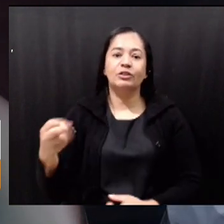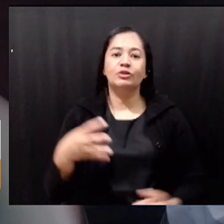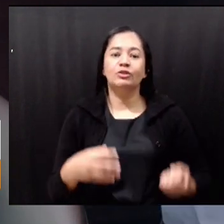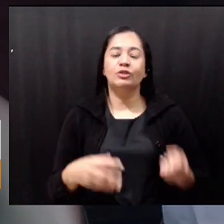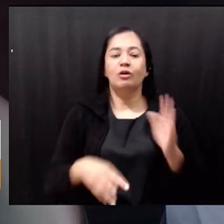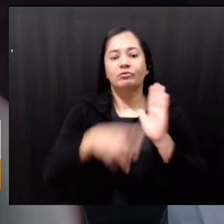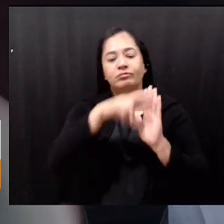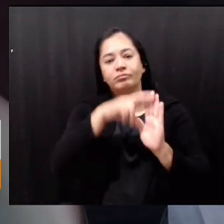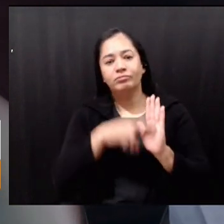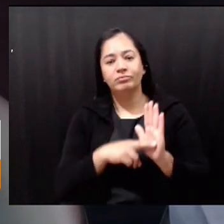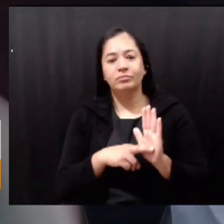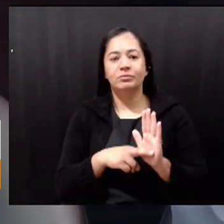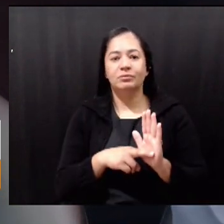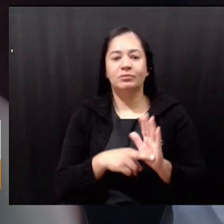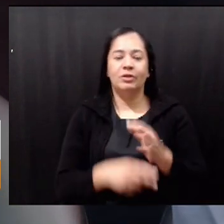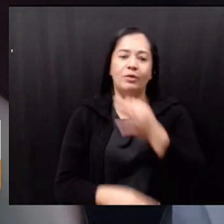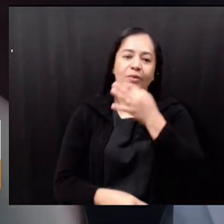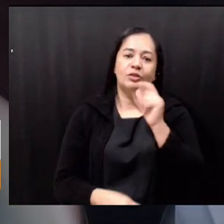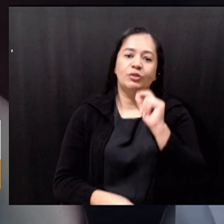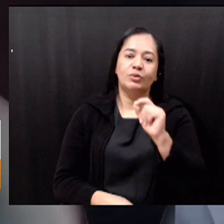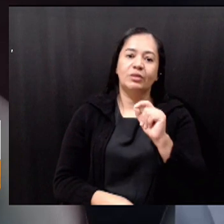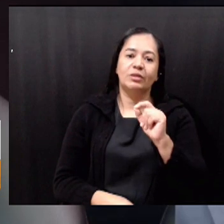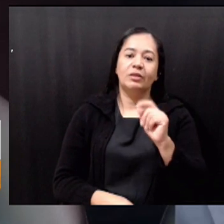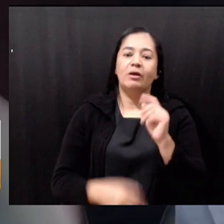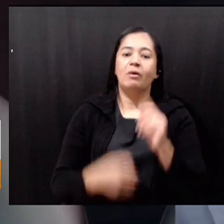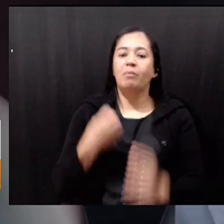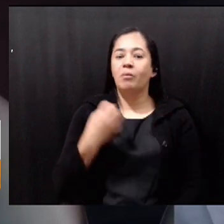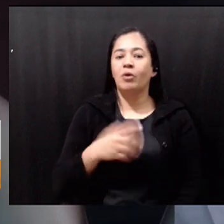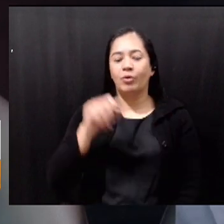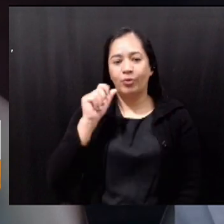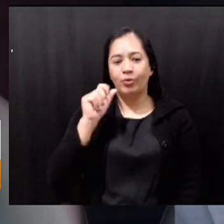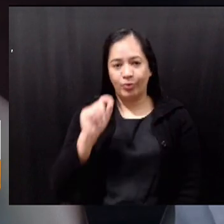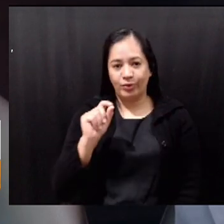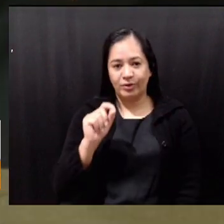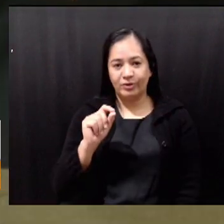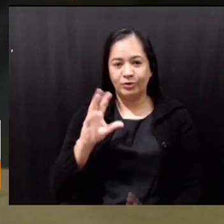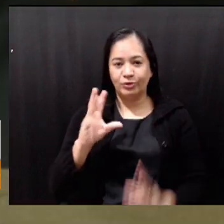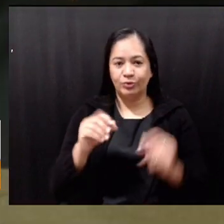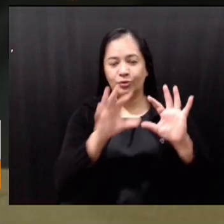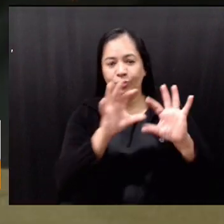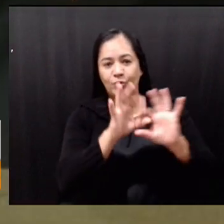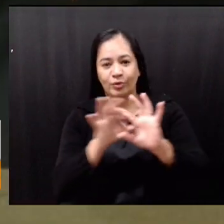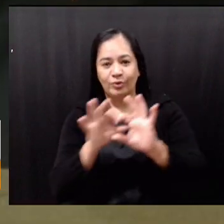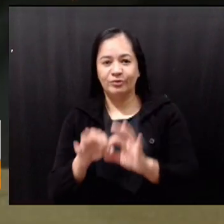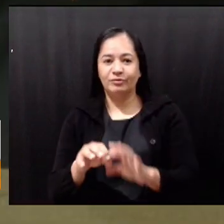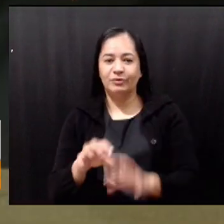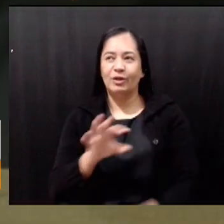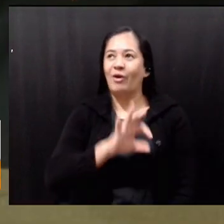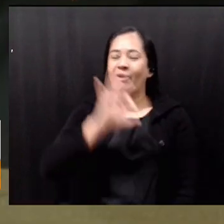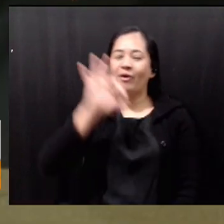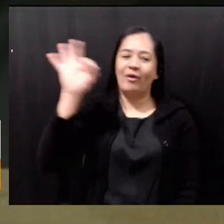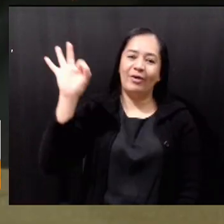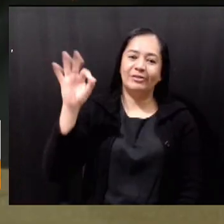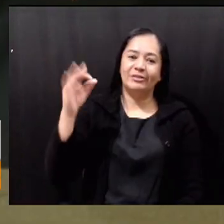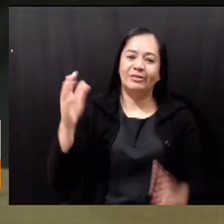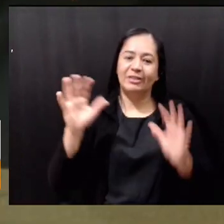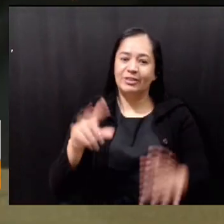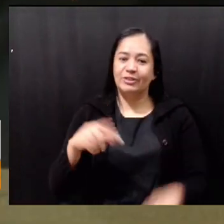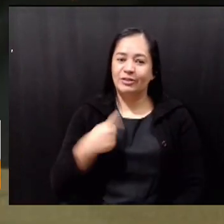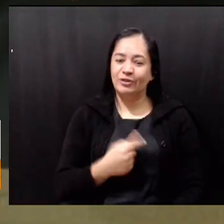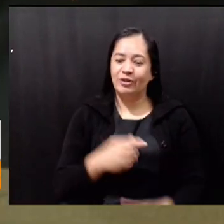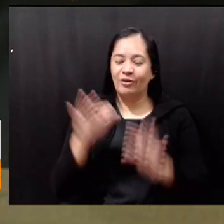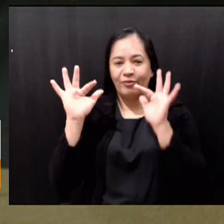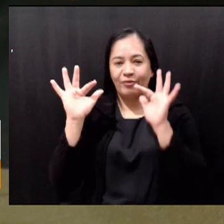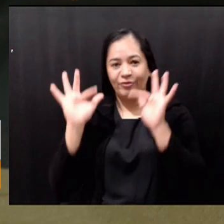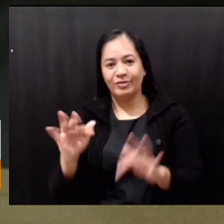acho que é a saída mais positiva de todo o contexto. Muito bem, e assim a gente vai encerrando o nosso Estúdio